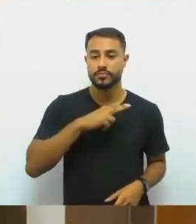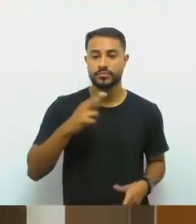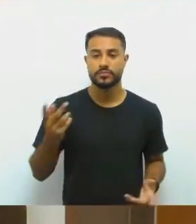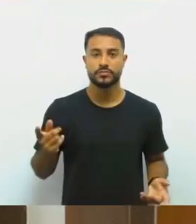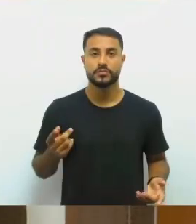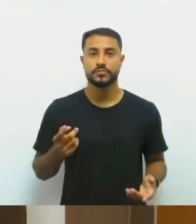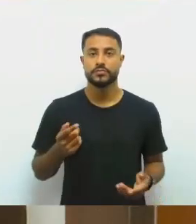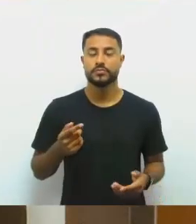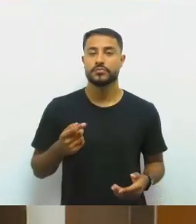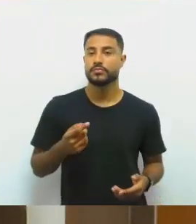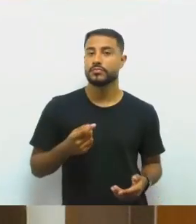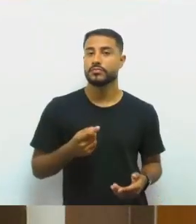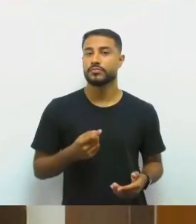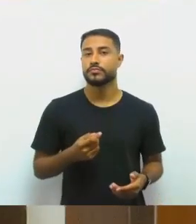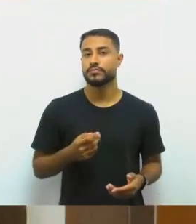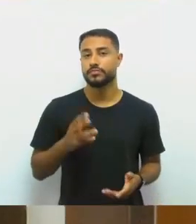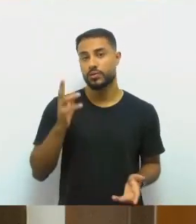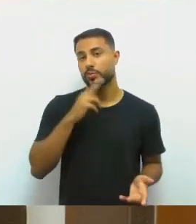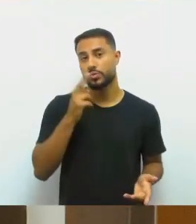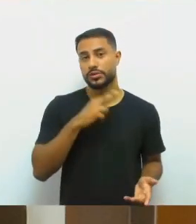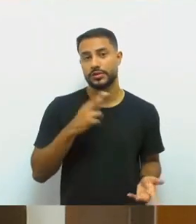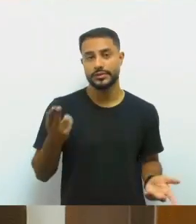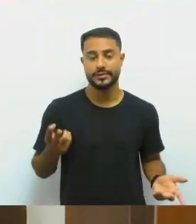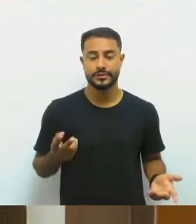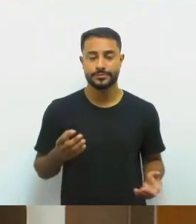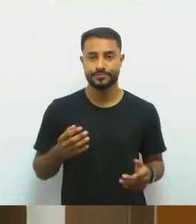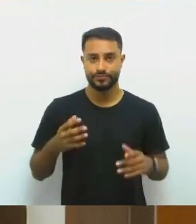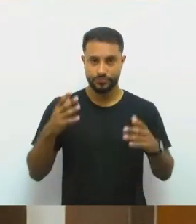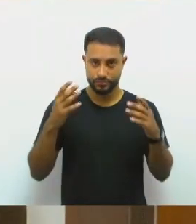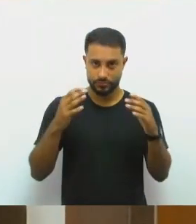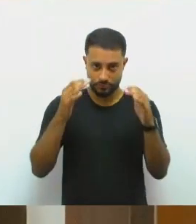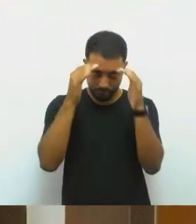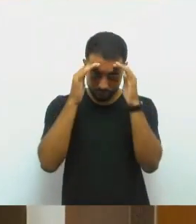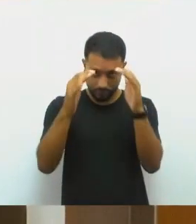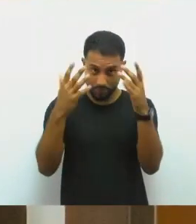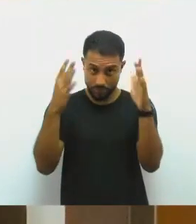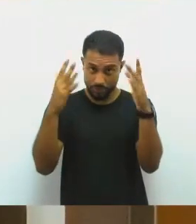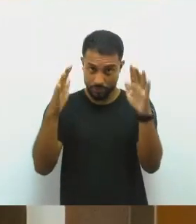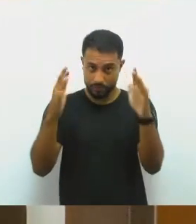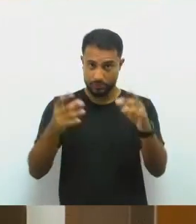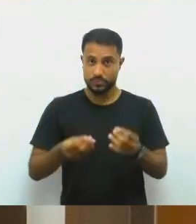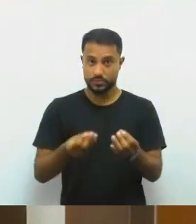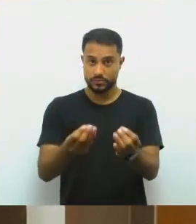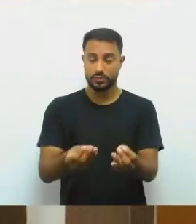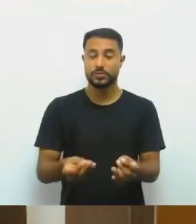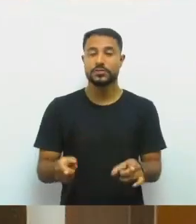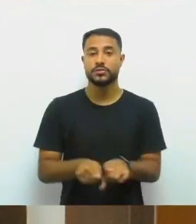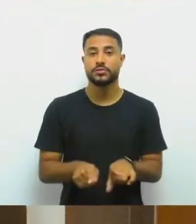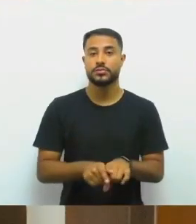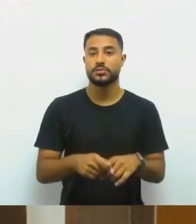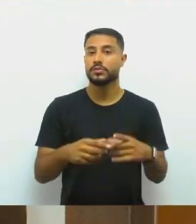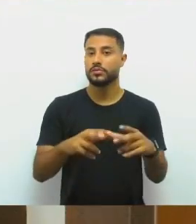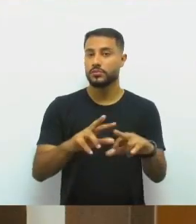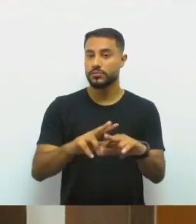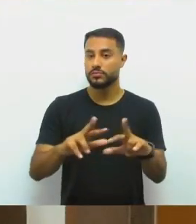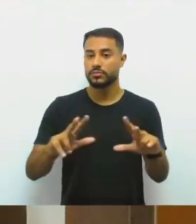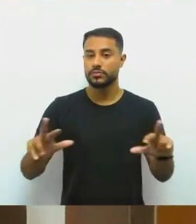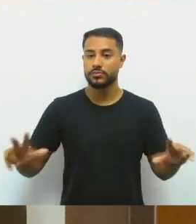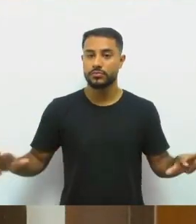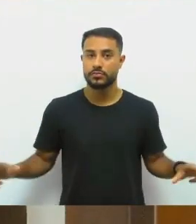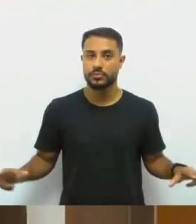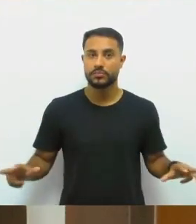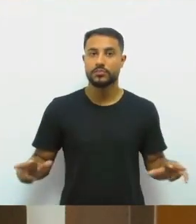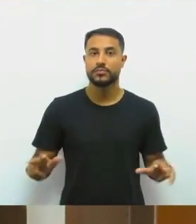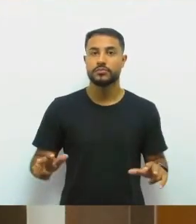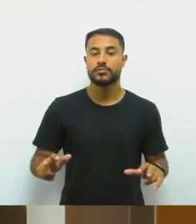155/2024 e regime de urgência no 434, 435 e 436 também